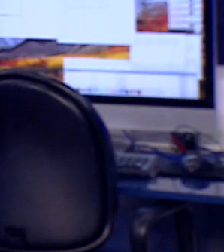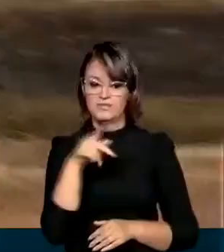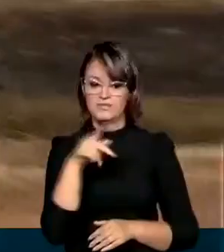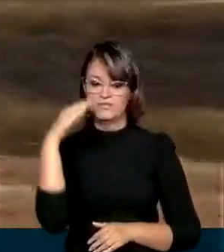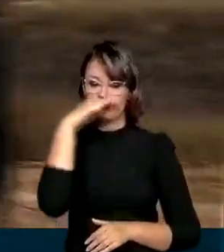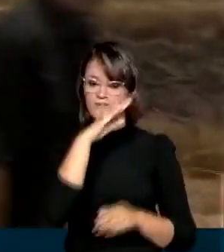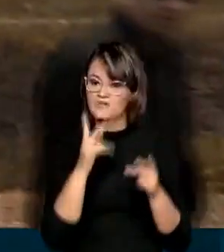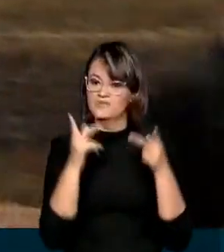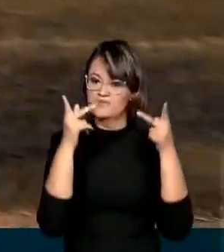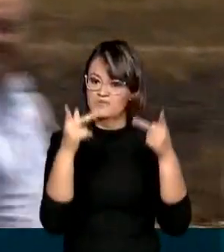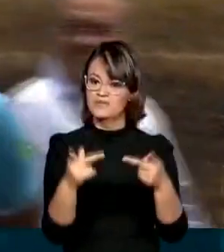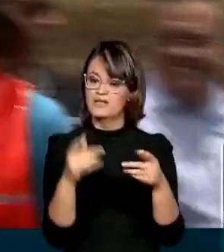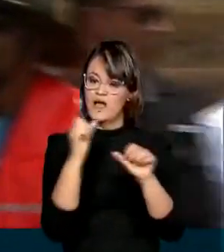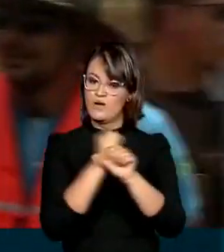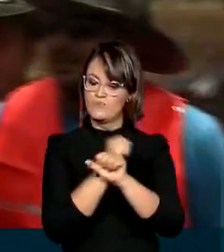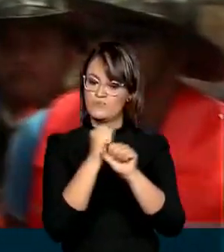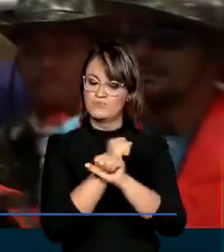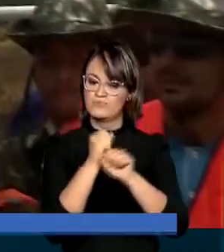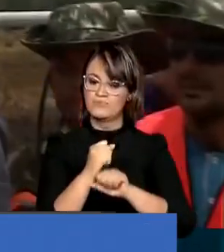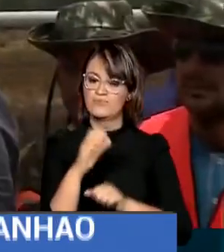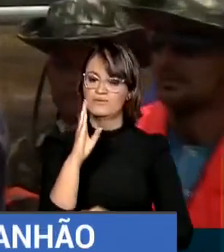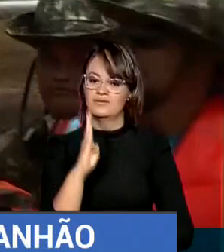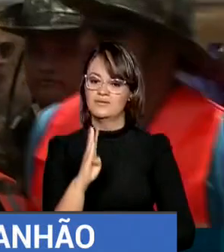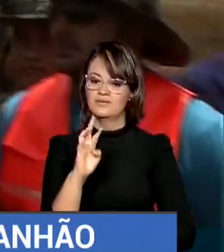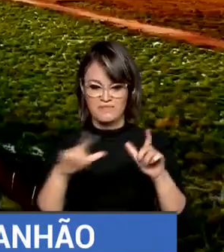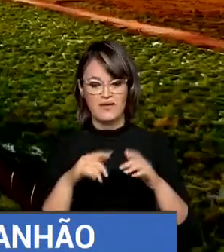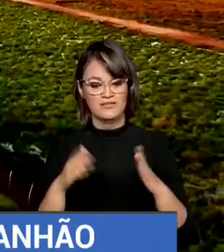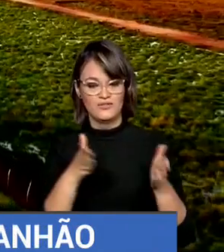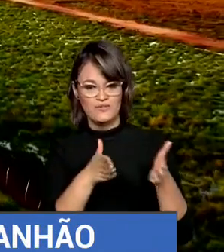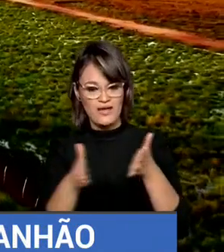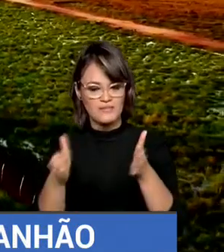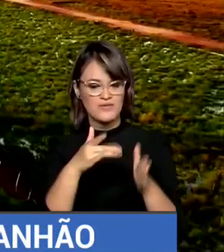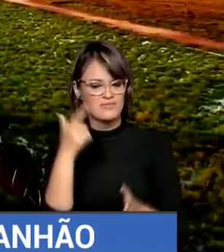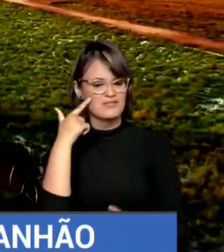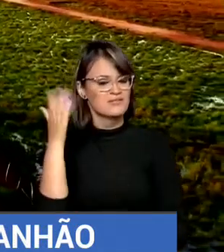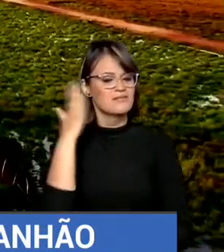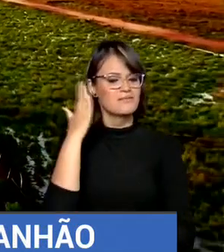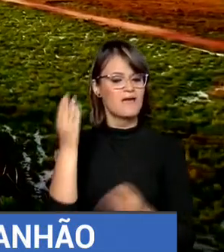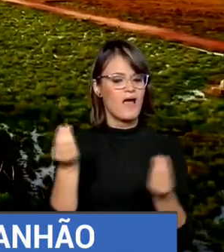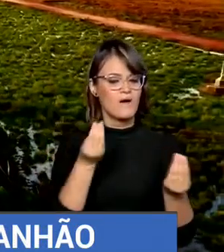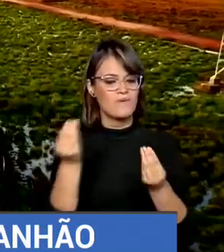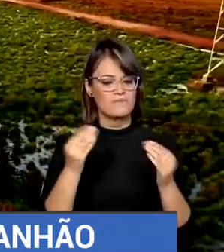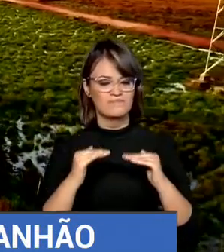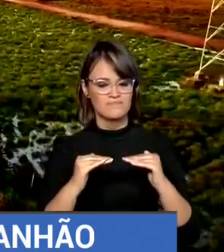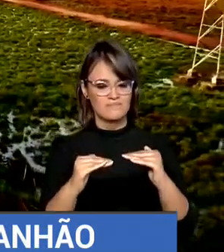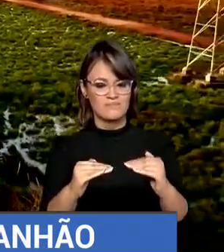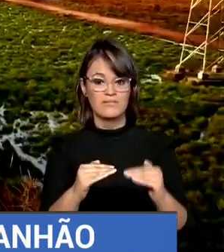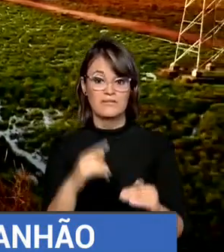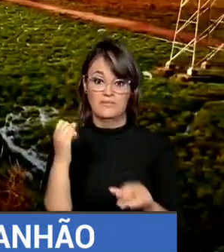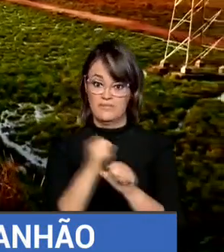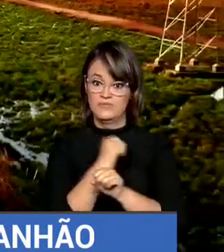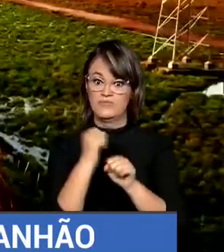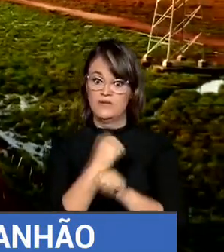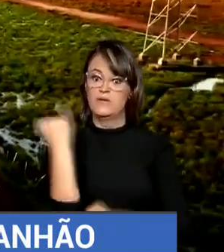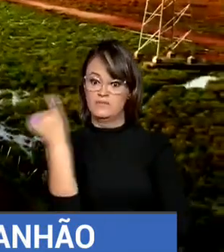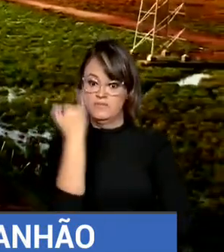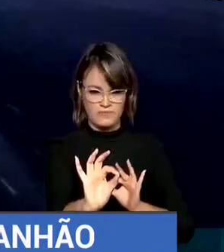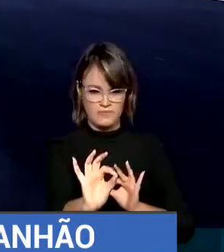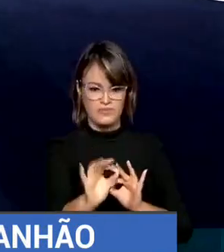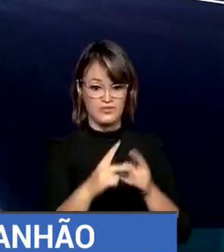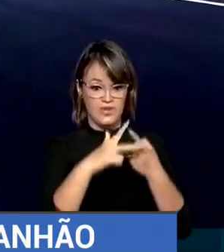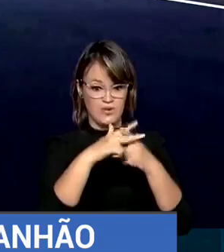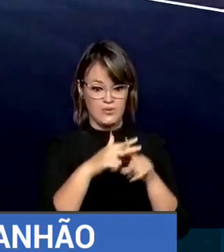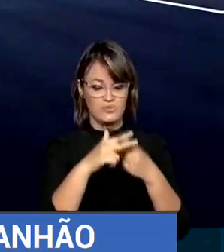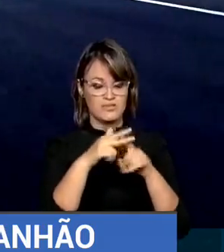eleito. Bolsonaro esteve nas obras de restauração da BR-135. Um trecho de quase 4 quilômetros